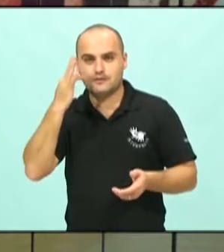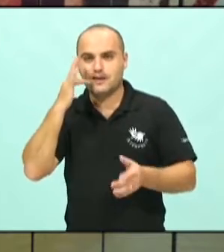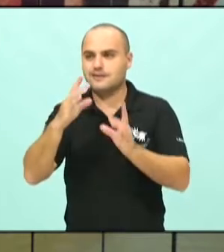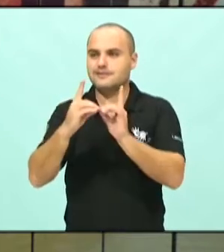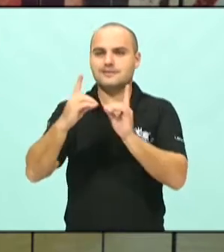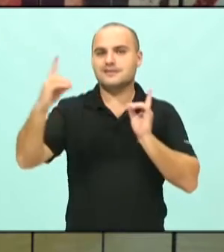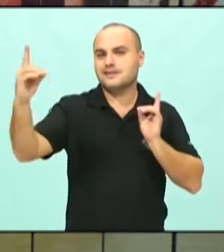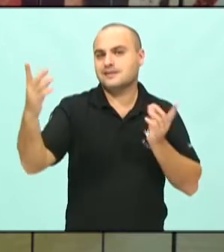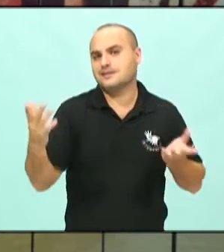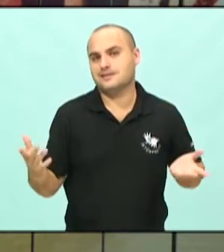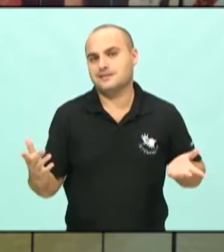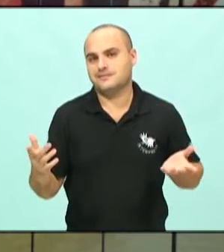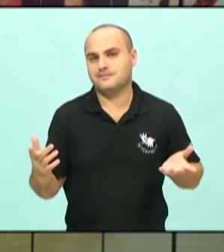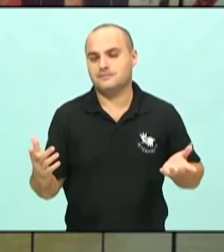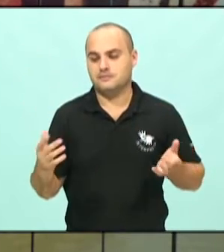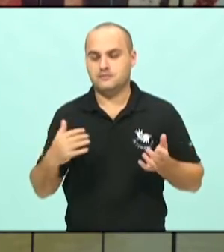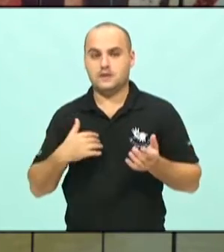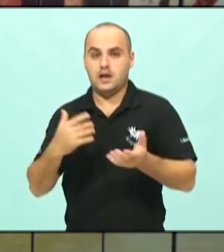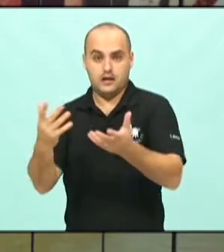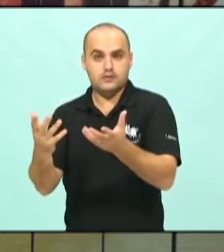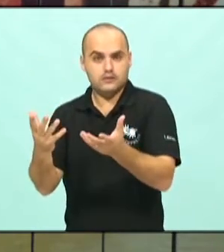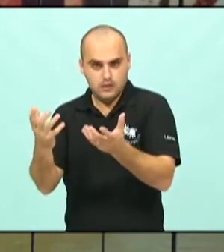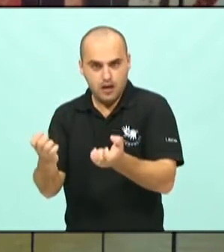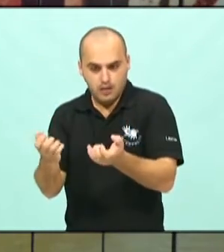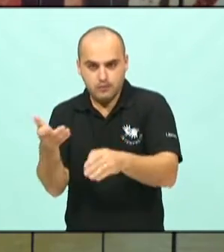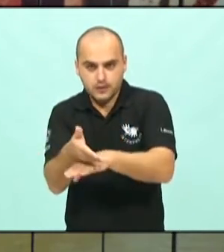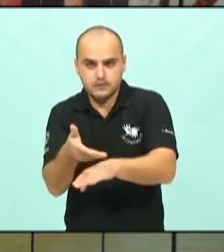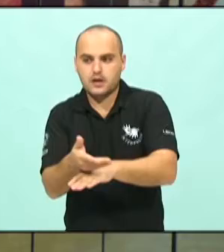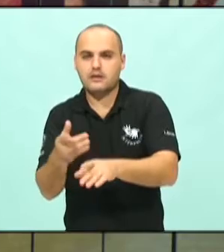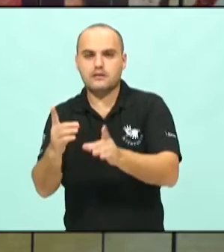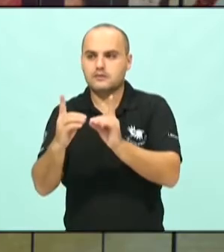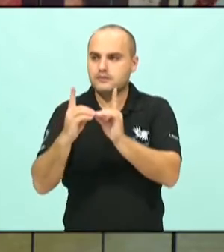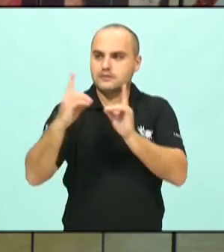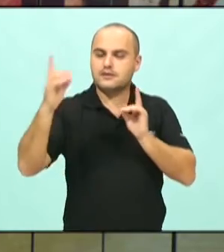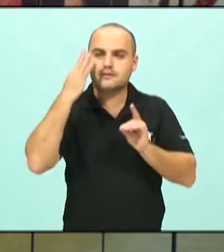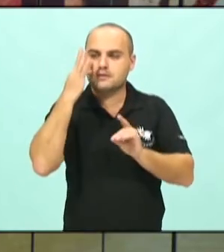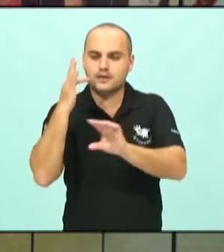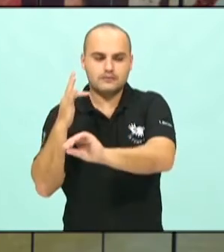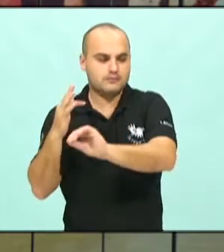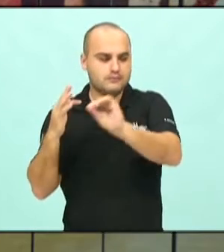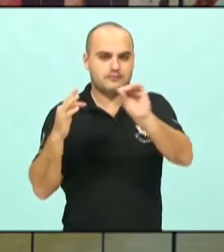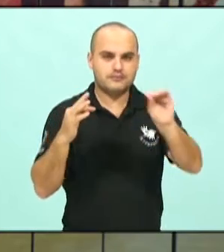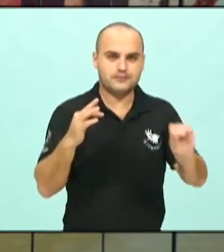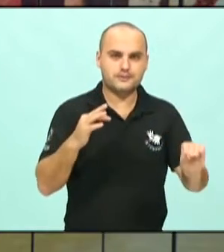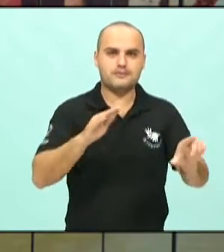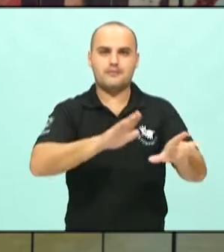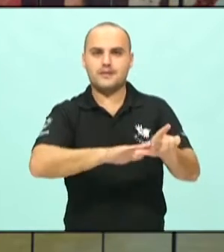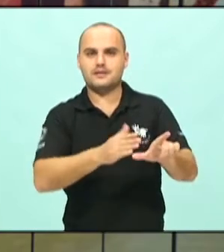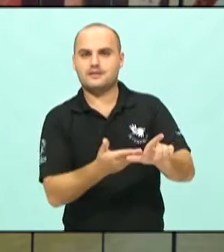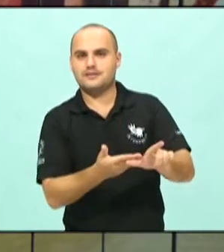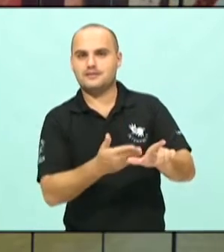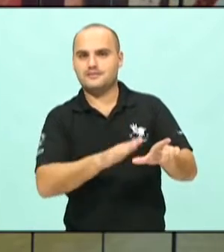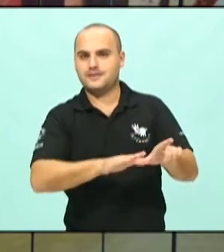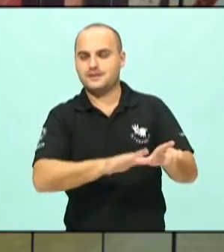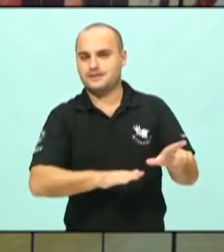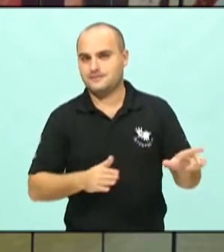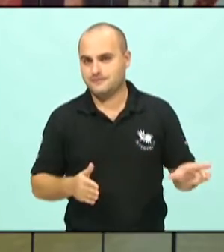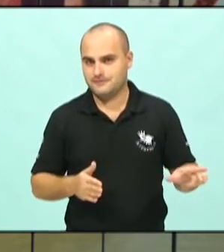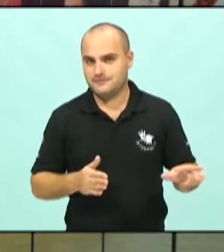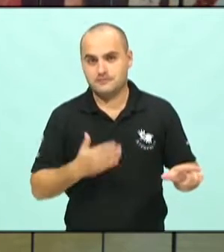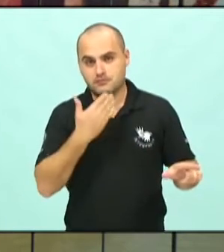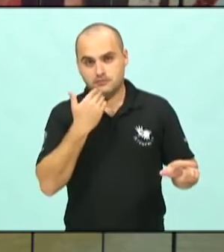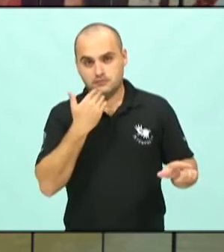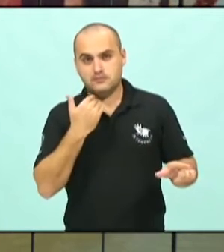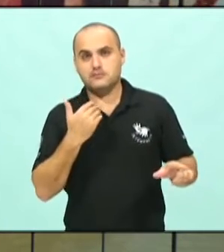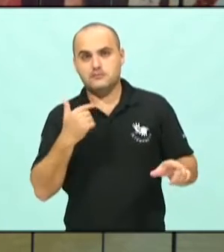distância. Então, para não ficar de fora do quadro profissional da Fundação do Esporte, ele foi lá, fez a matrícula no bacharel à distância